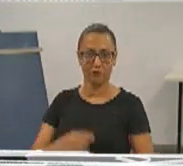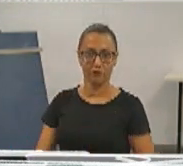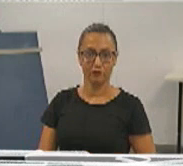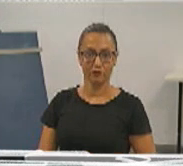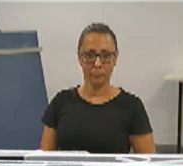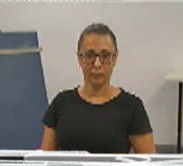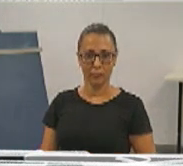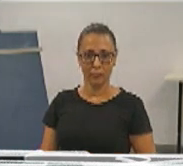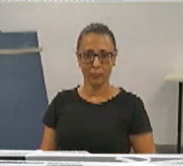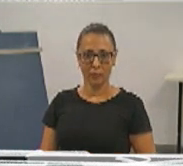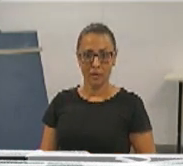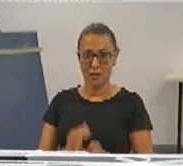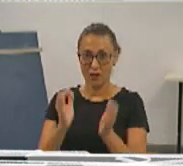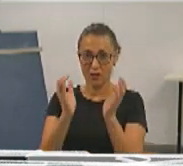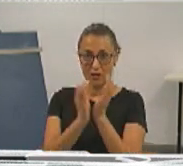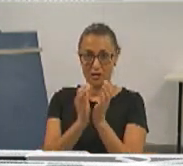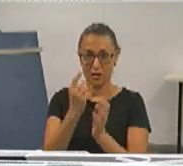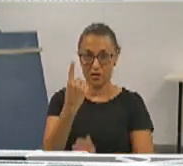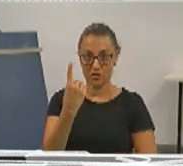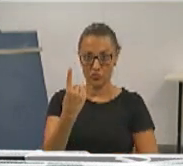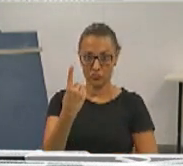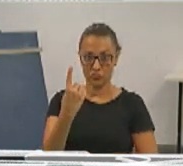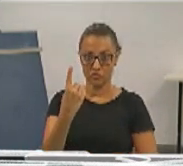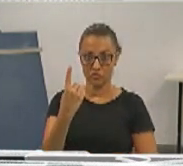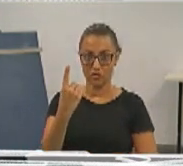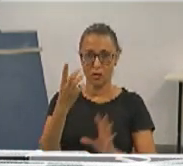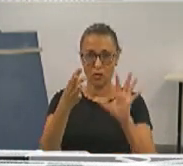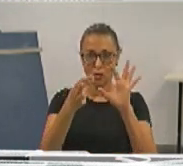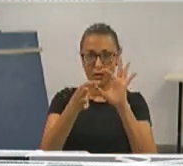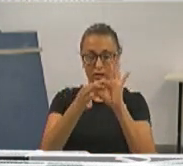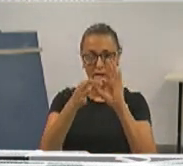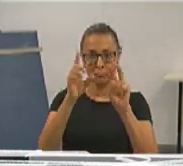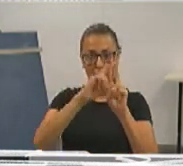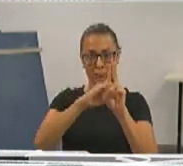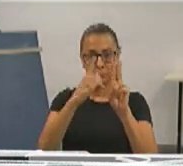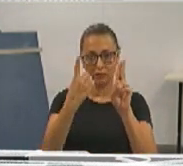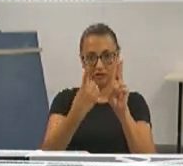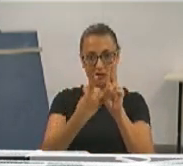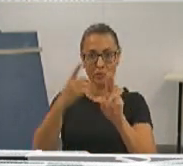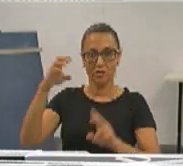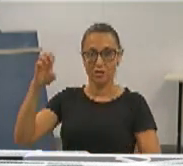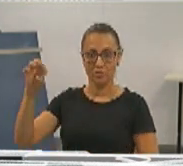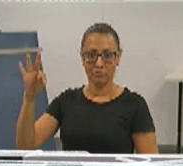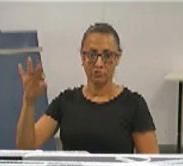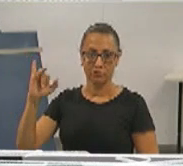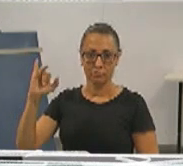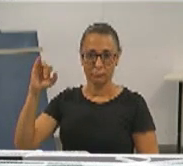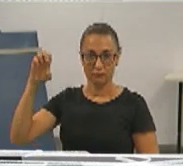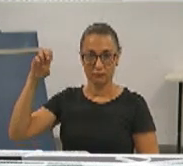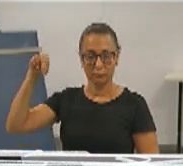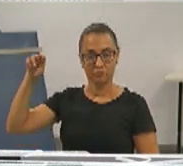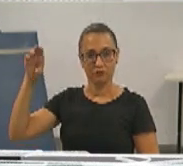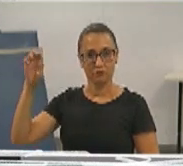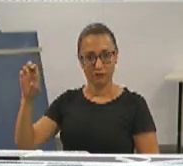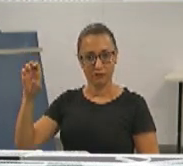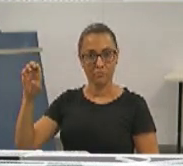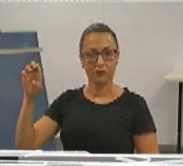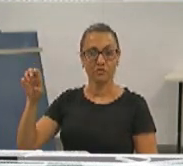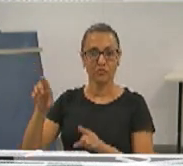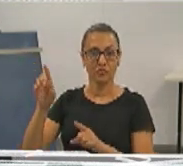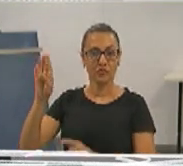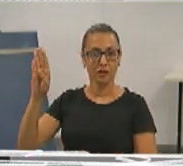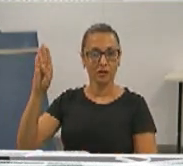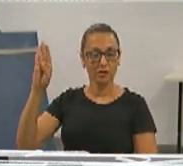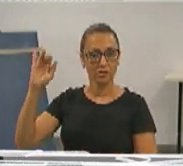Representando a Chapa 1, Unidade UFGD, Etienne Biasotto, professor doutor da Faculdade